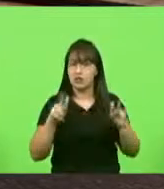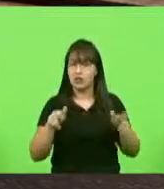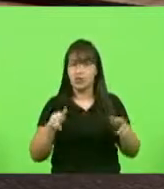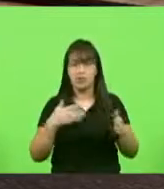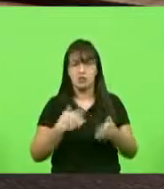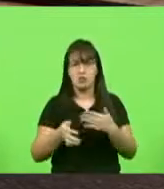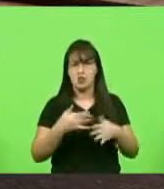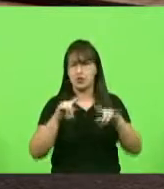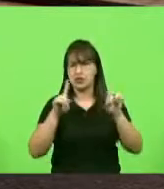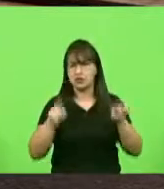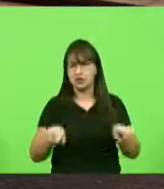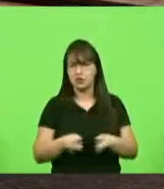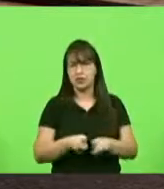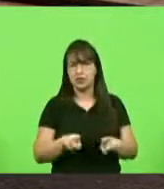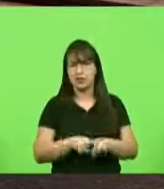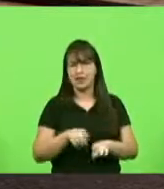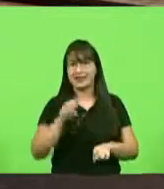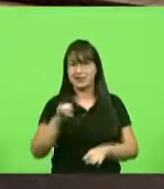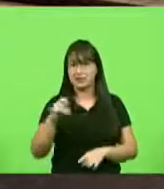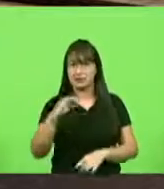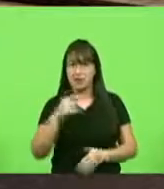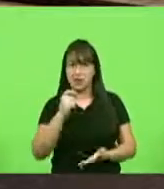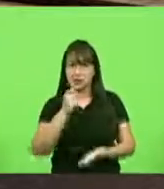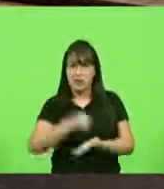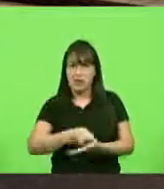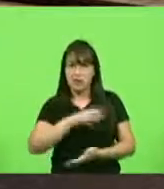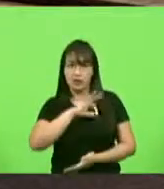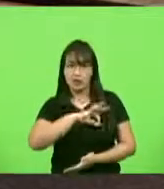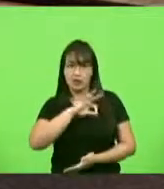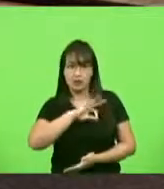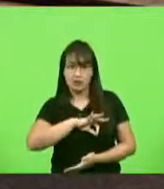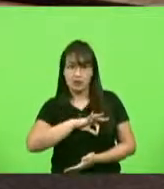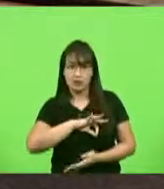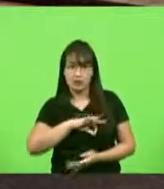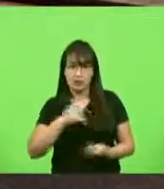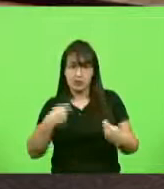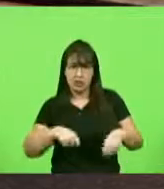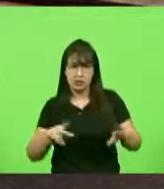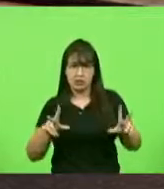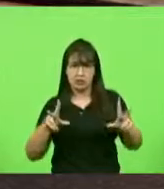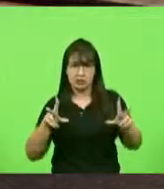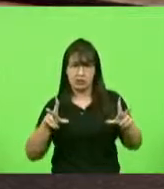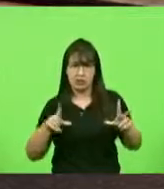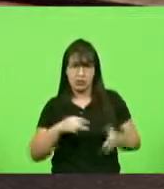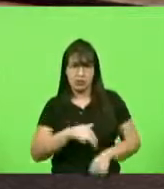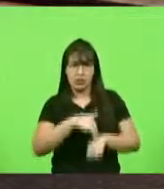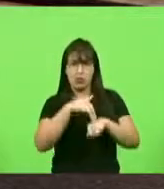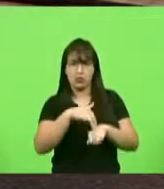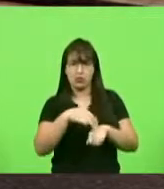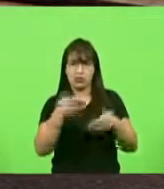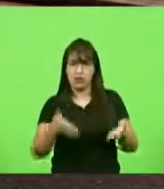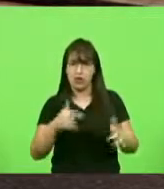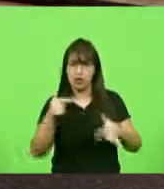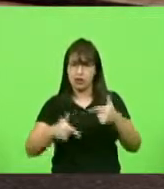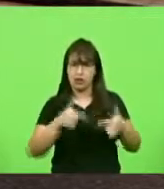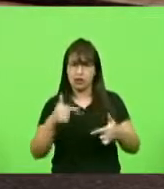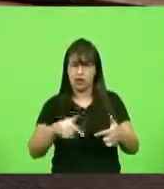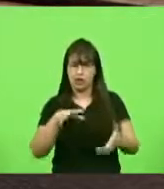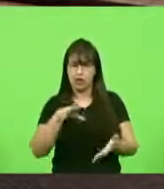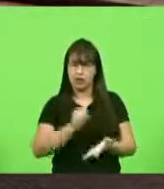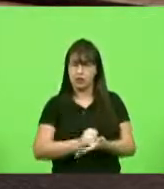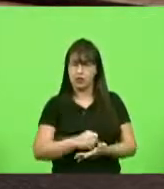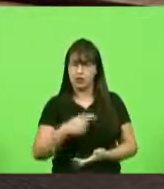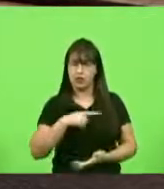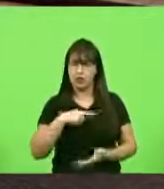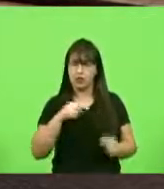Quem ganha pago não pode ficar ganhando moção para cumprir a sua função pela qual foi contratada. Então, se